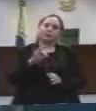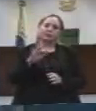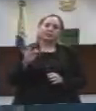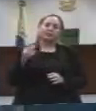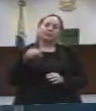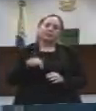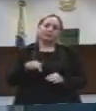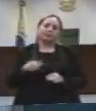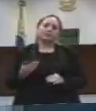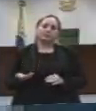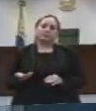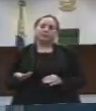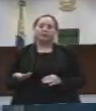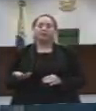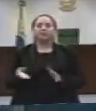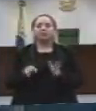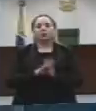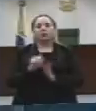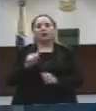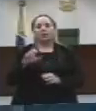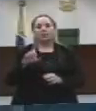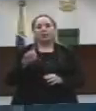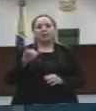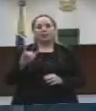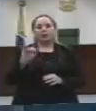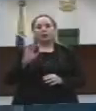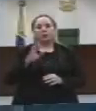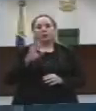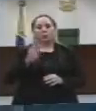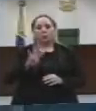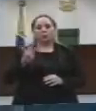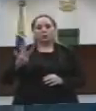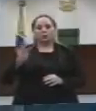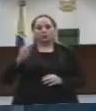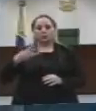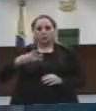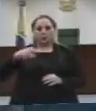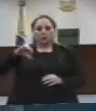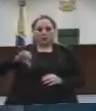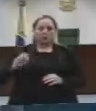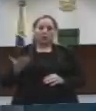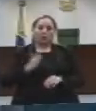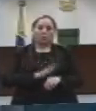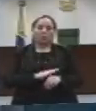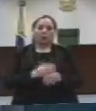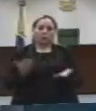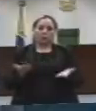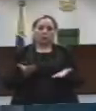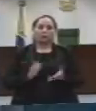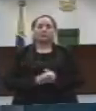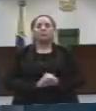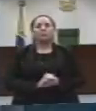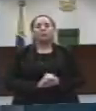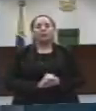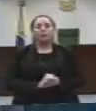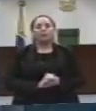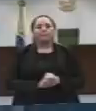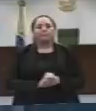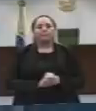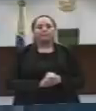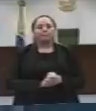da di 4439 que é o nosso momento específico penso meu querido